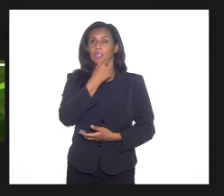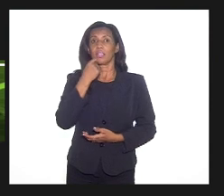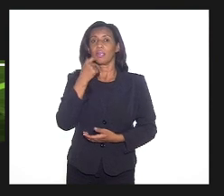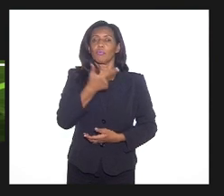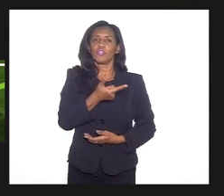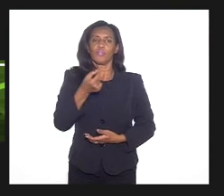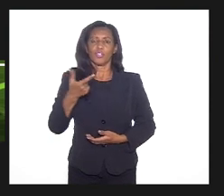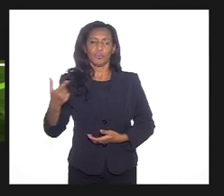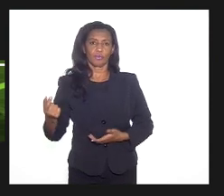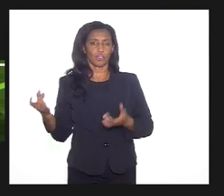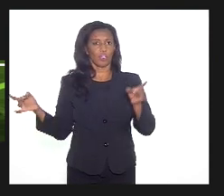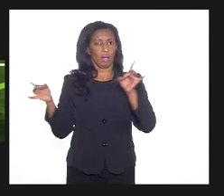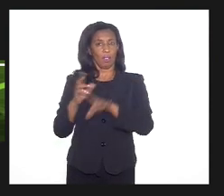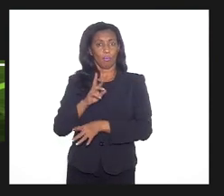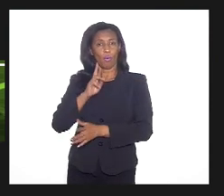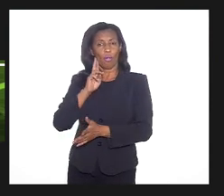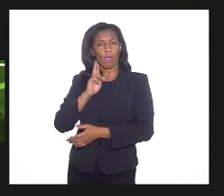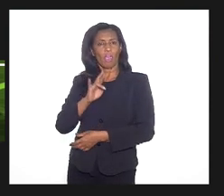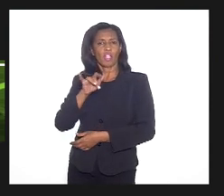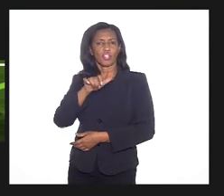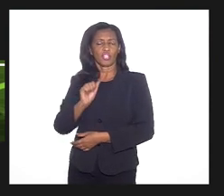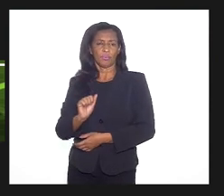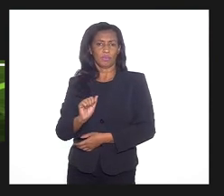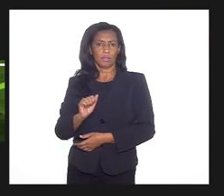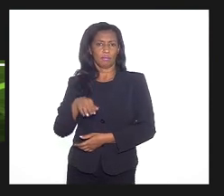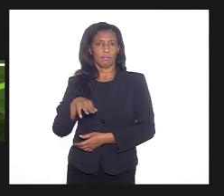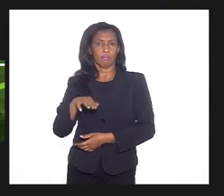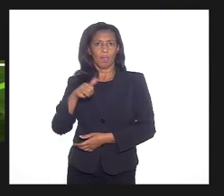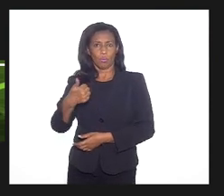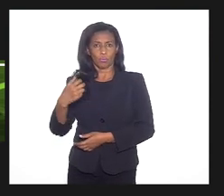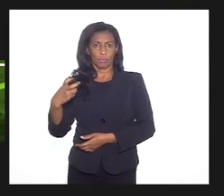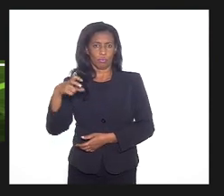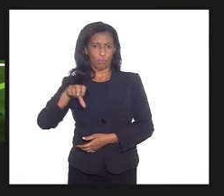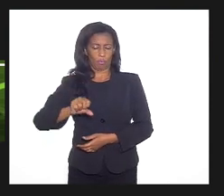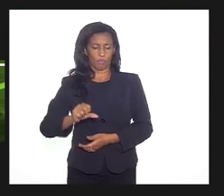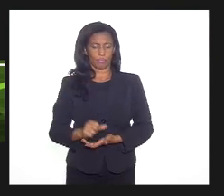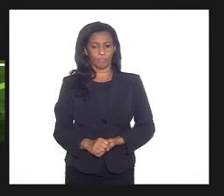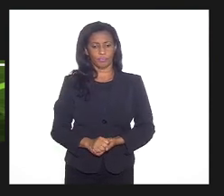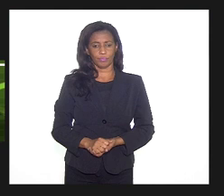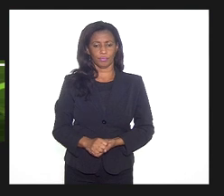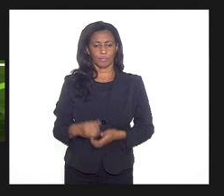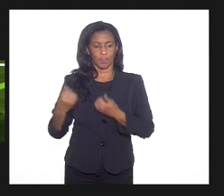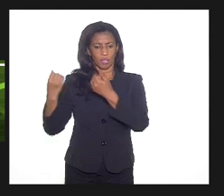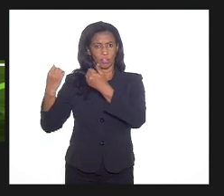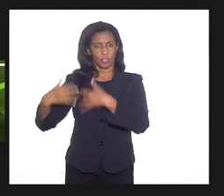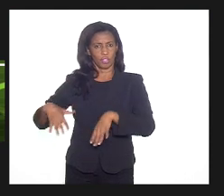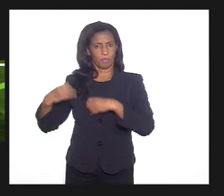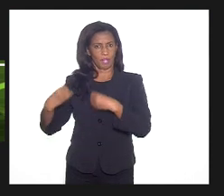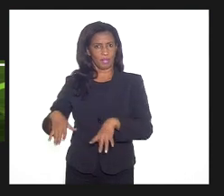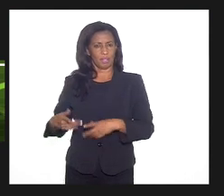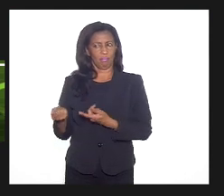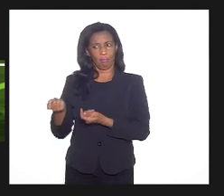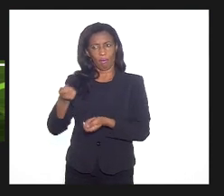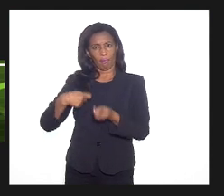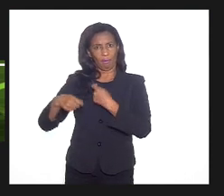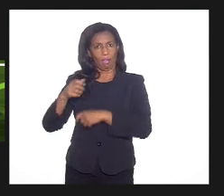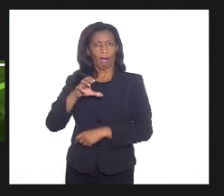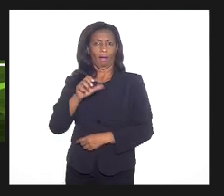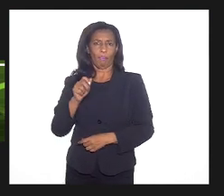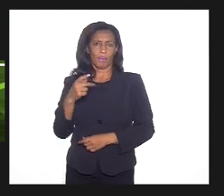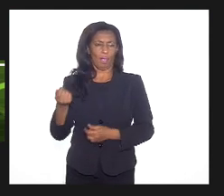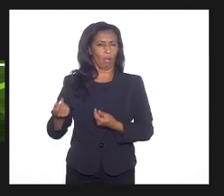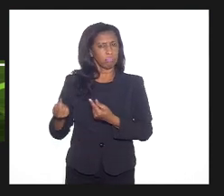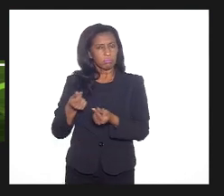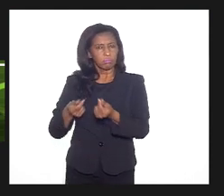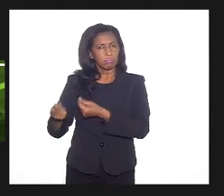2020 acabou o regime pela 159. Despesa de capital, a gente praticamente manteve